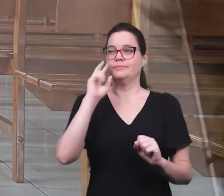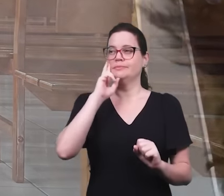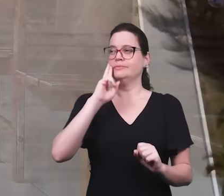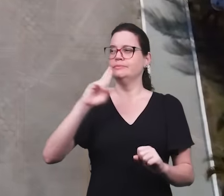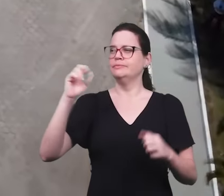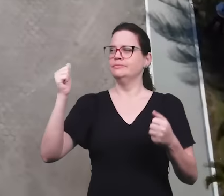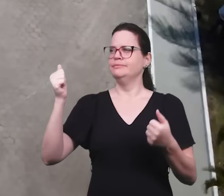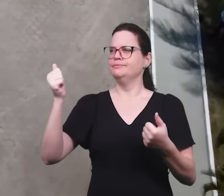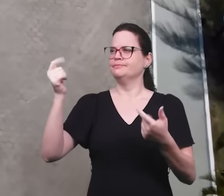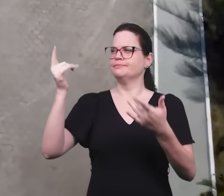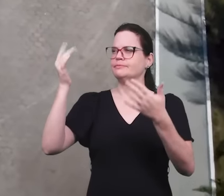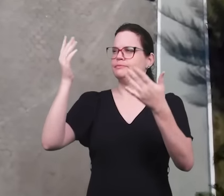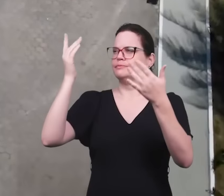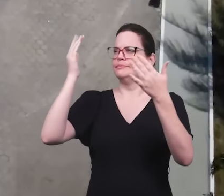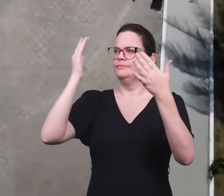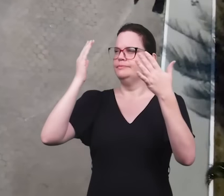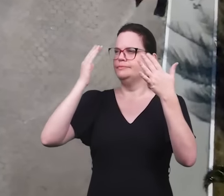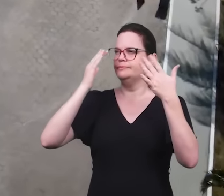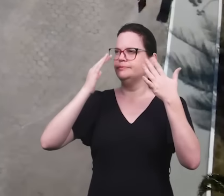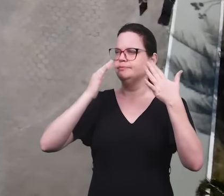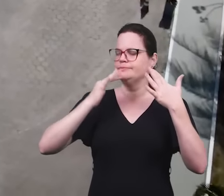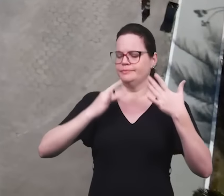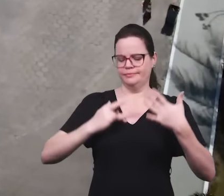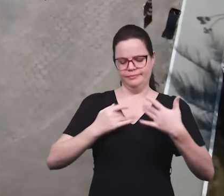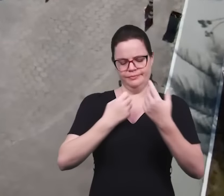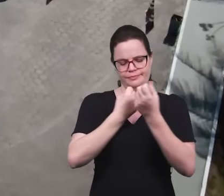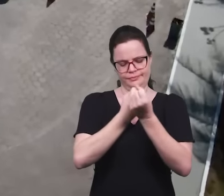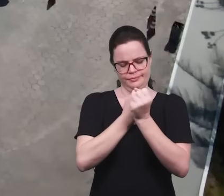e dá-me